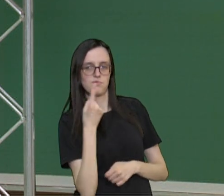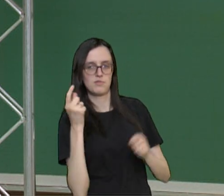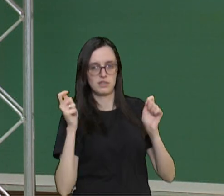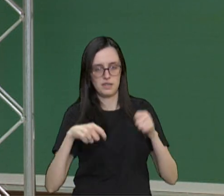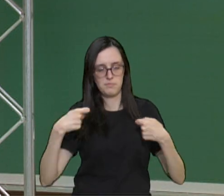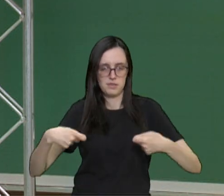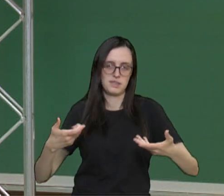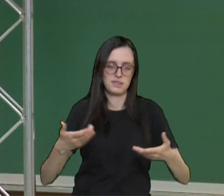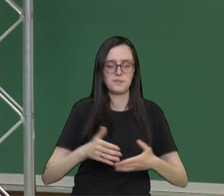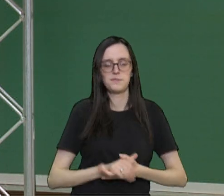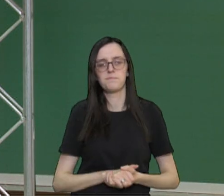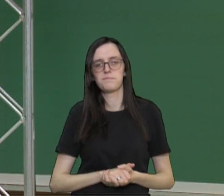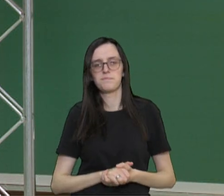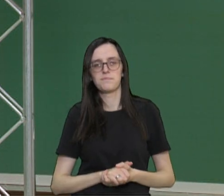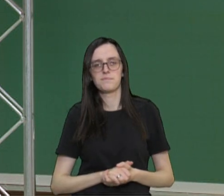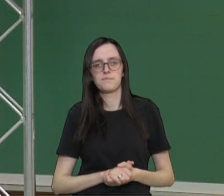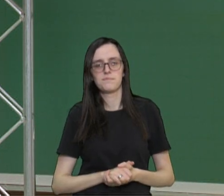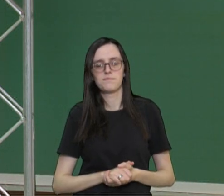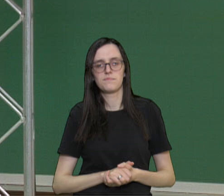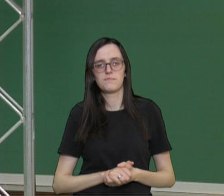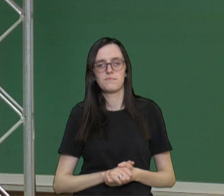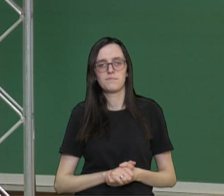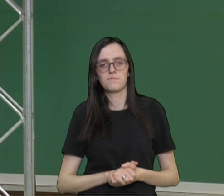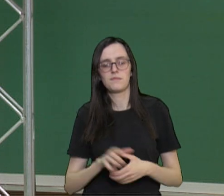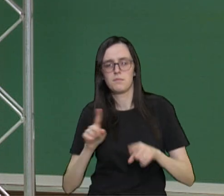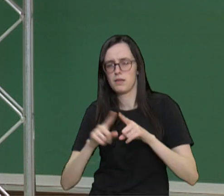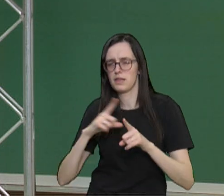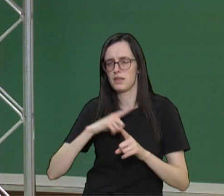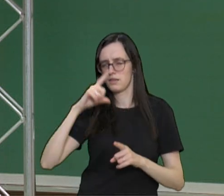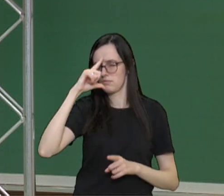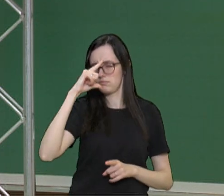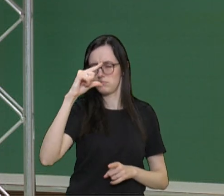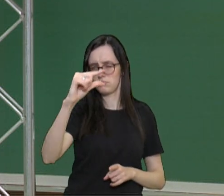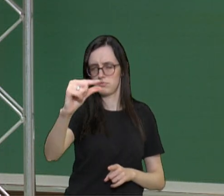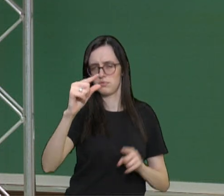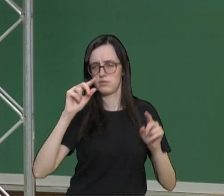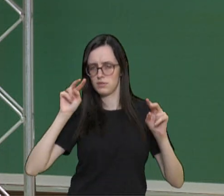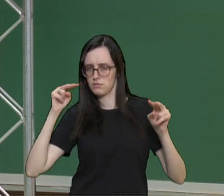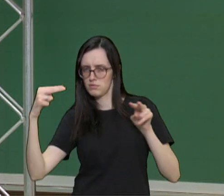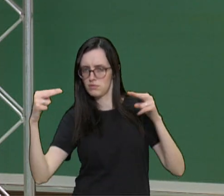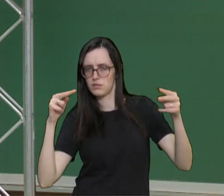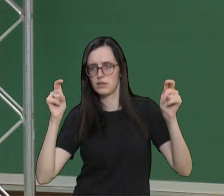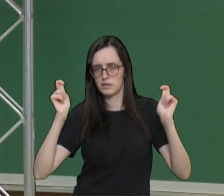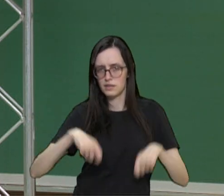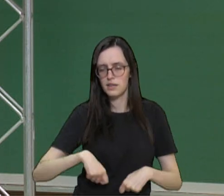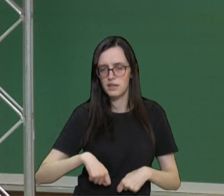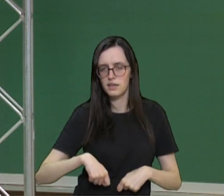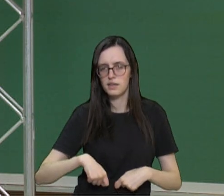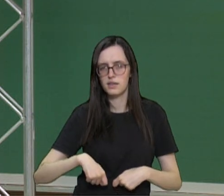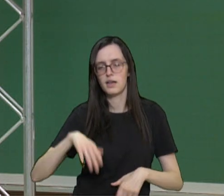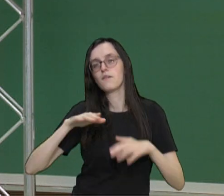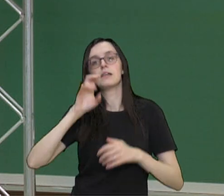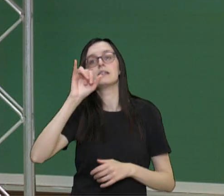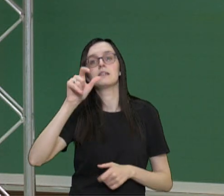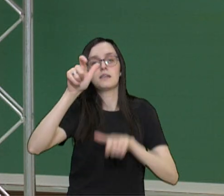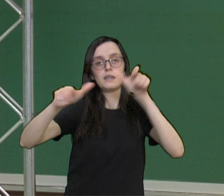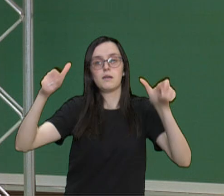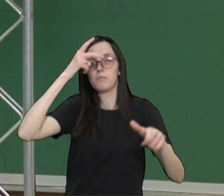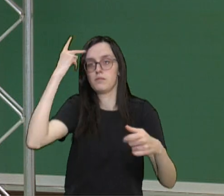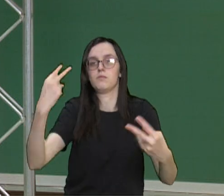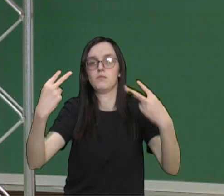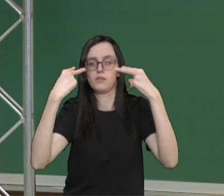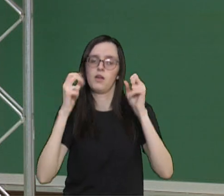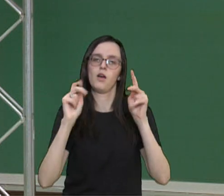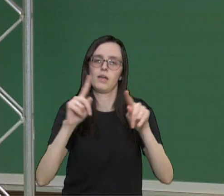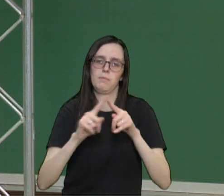precisa? Mas tem perspectiva na dança? Só for a perspectiva de quem está vendo, do observador, né?